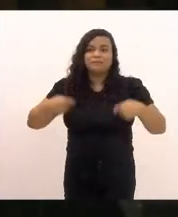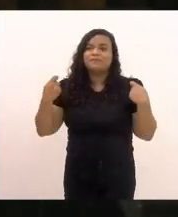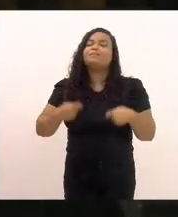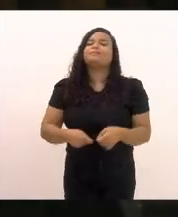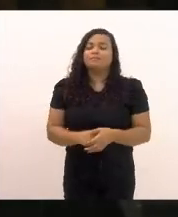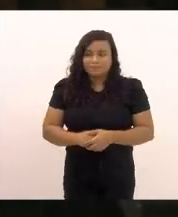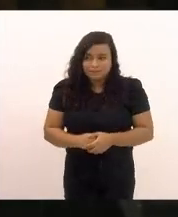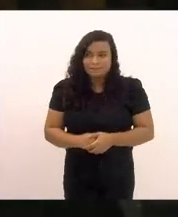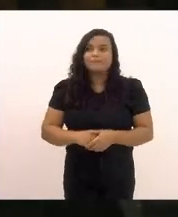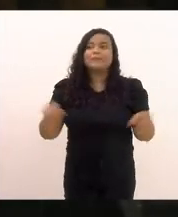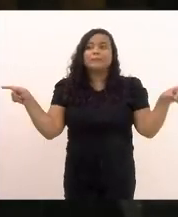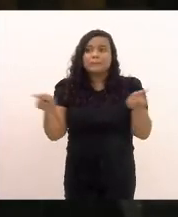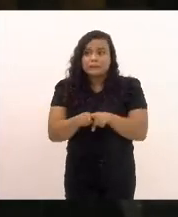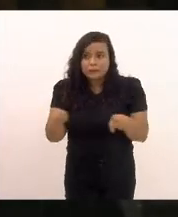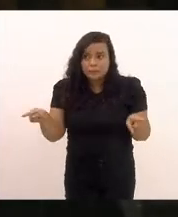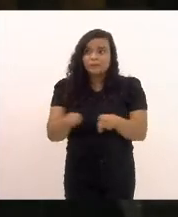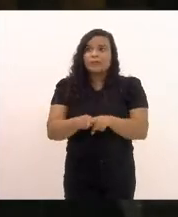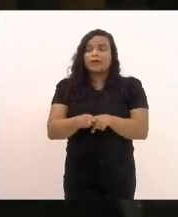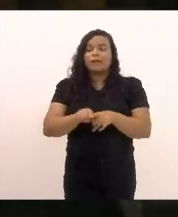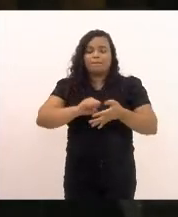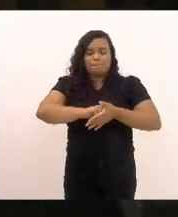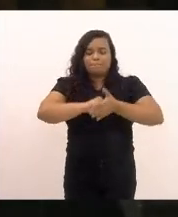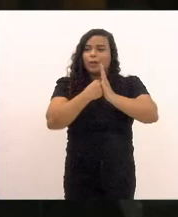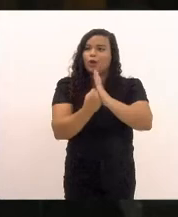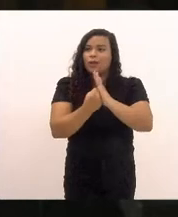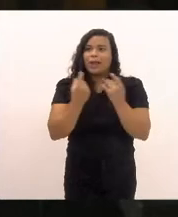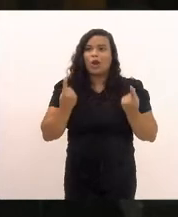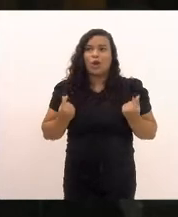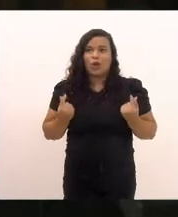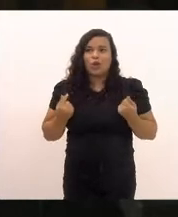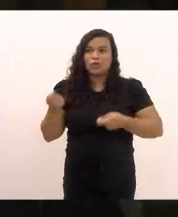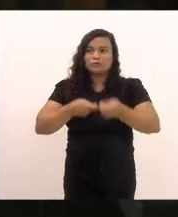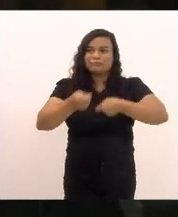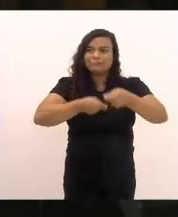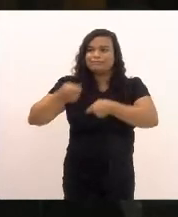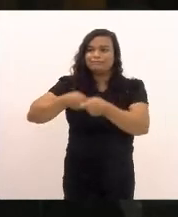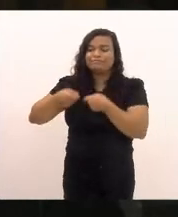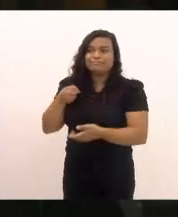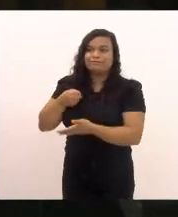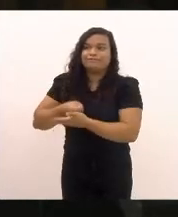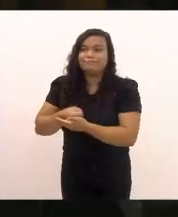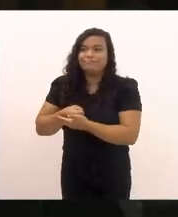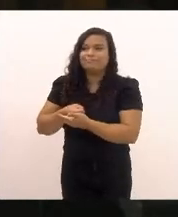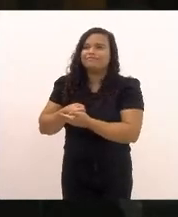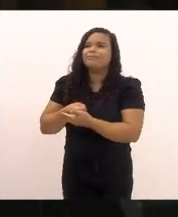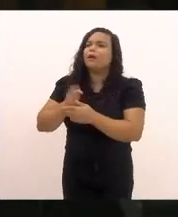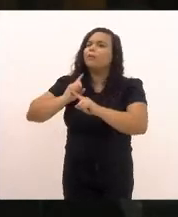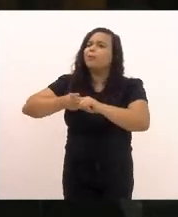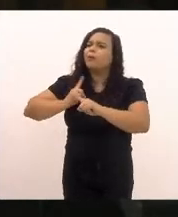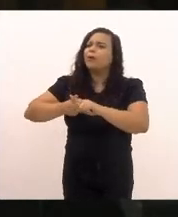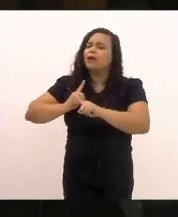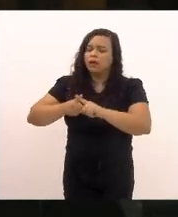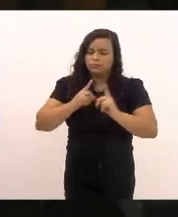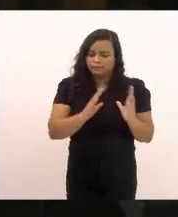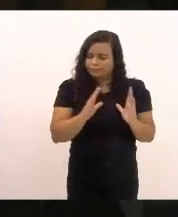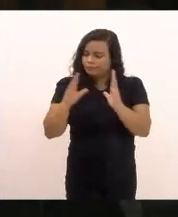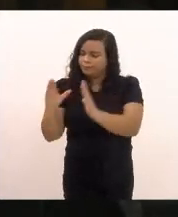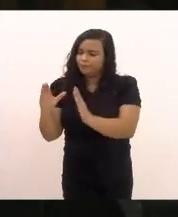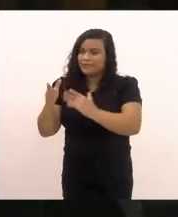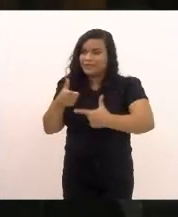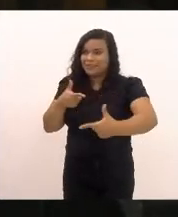também com os bloqueios econômicos. Porque, de um lado, a